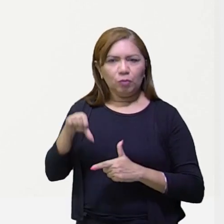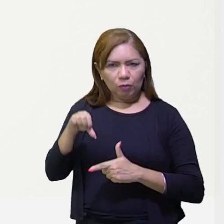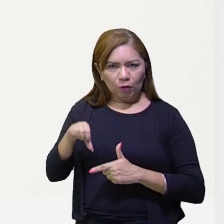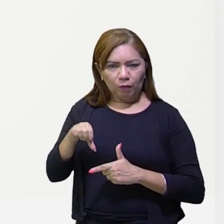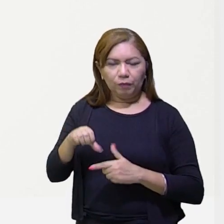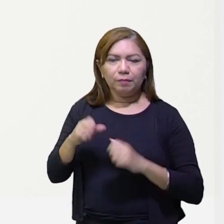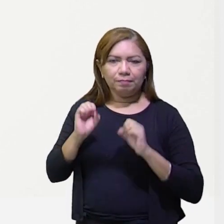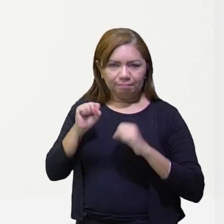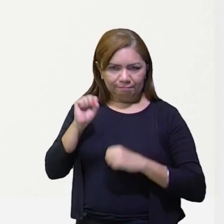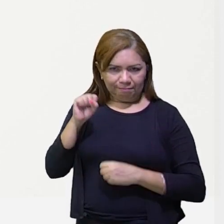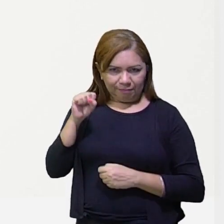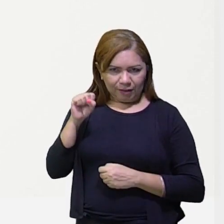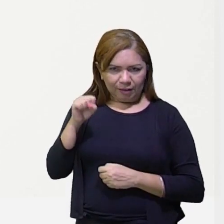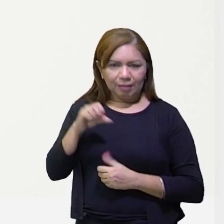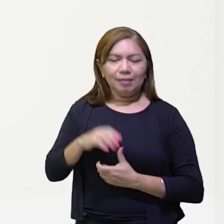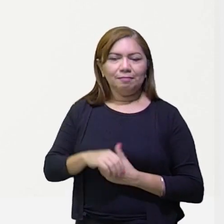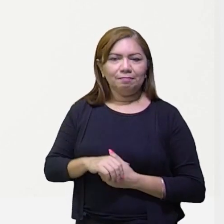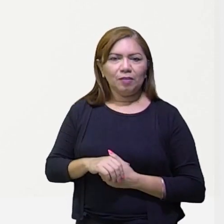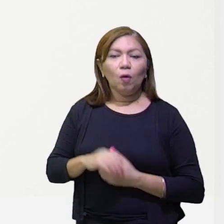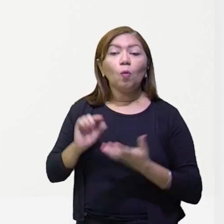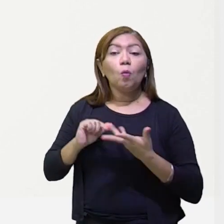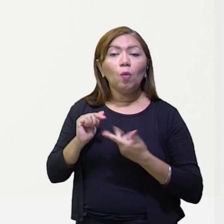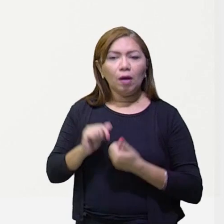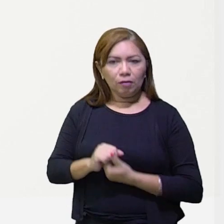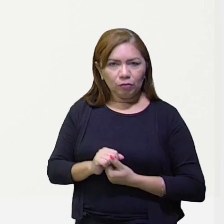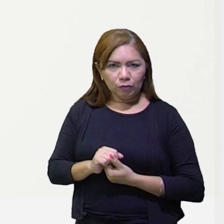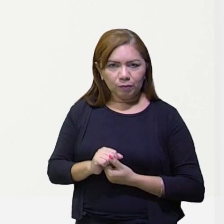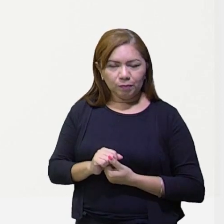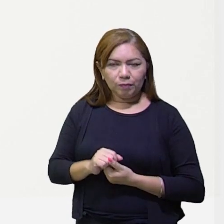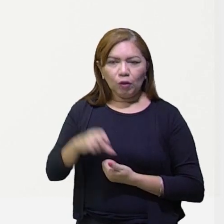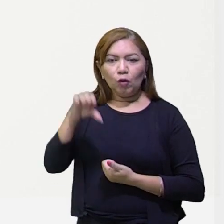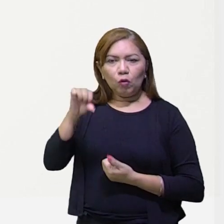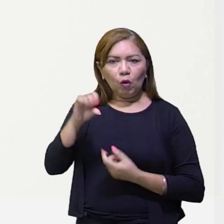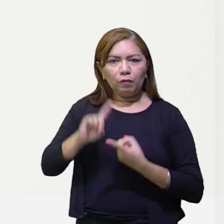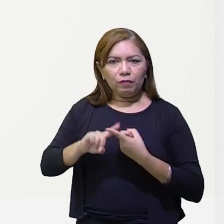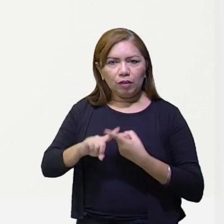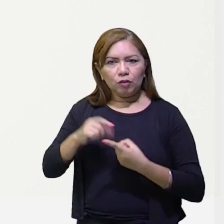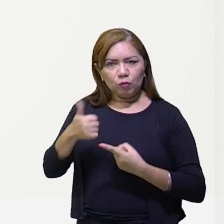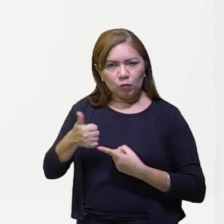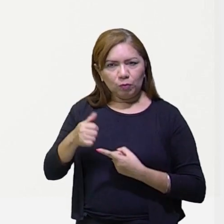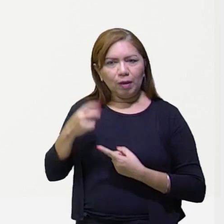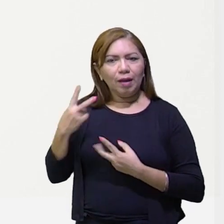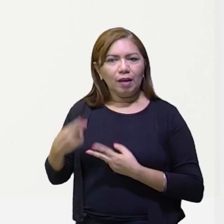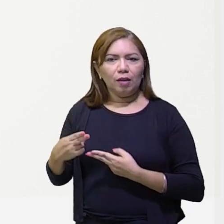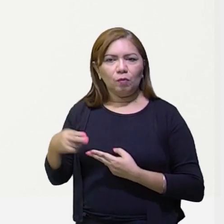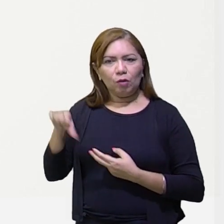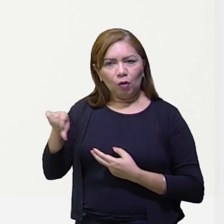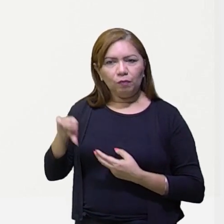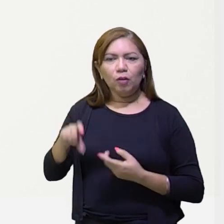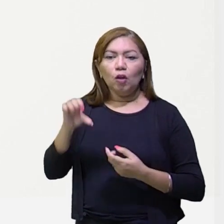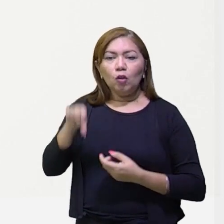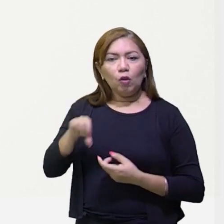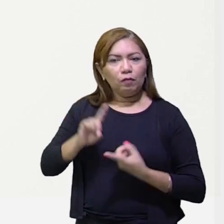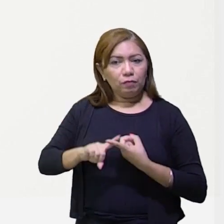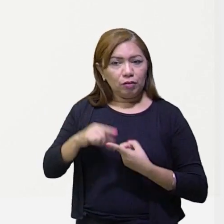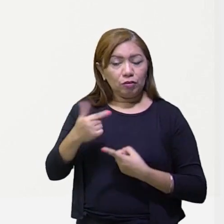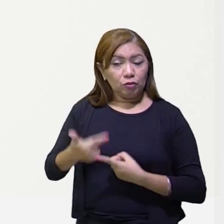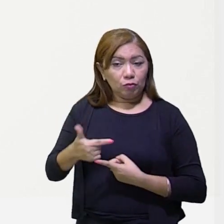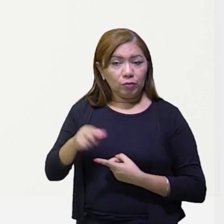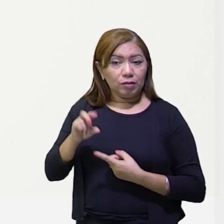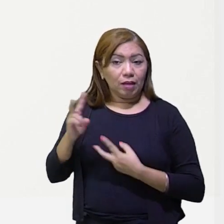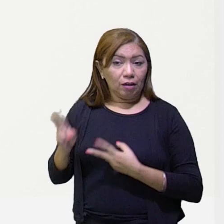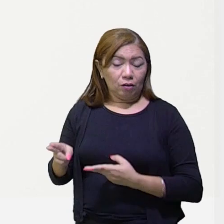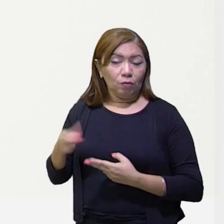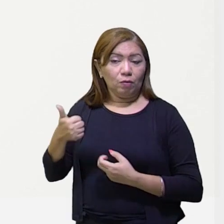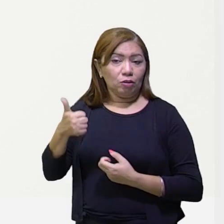o 18 eu consigo dividir por 9. Vamos recorrer à multiplicação. 9 vezes 1, 9.